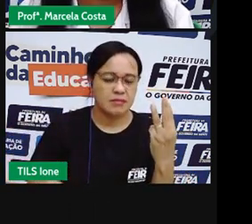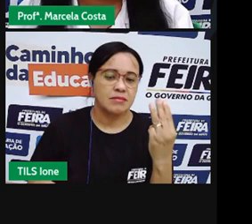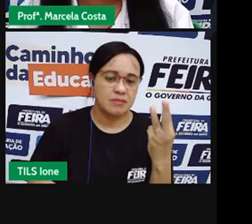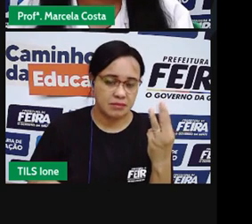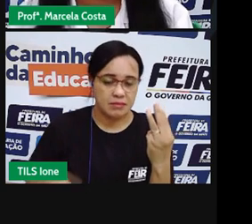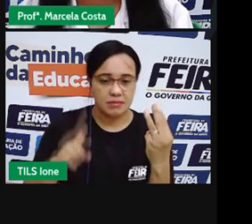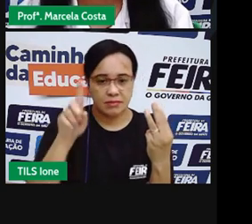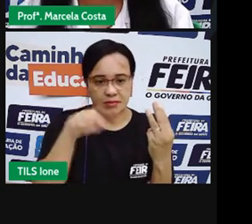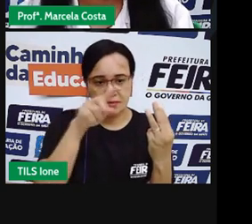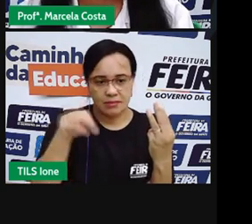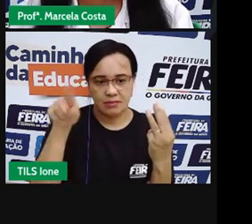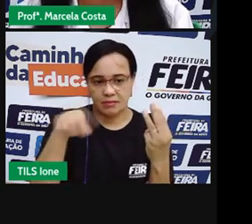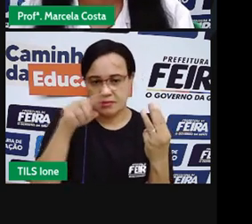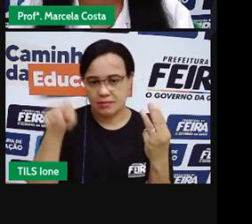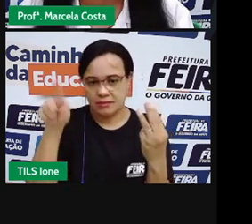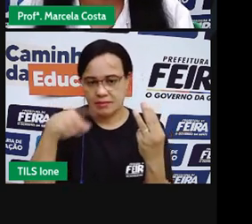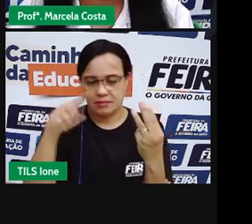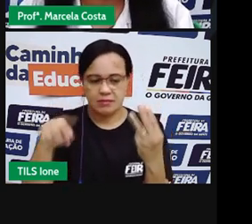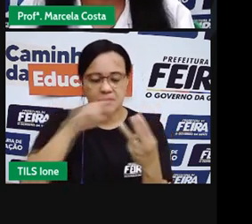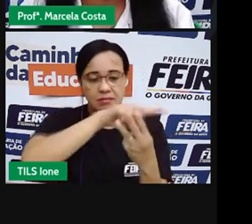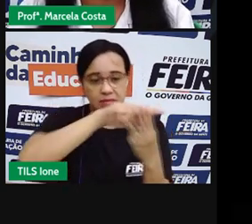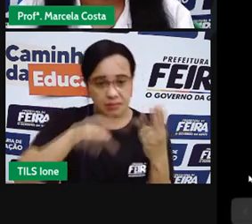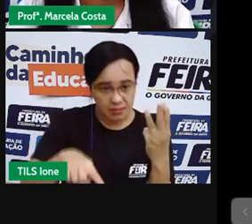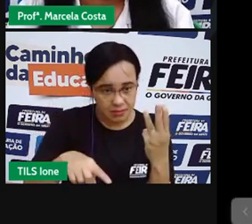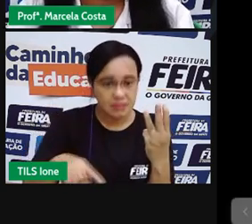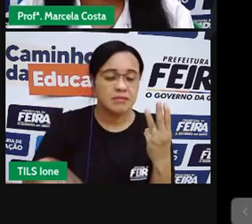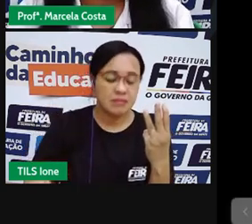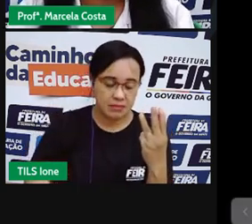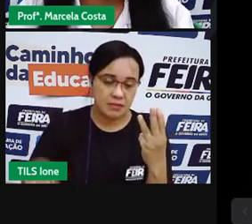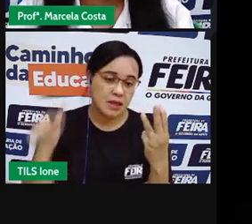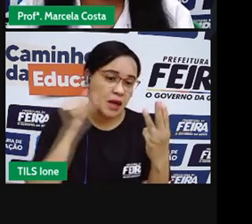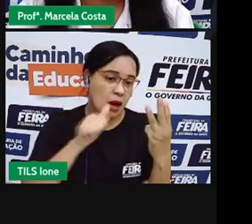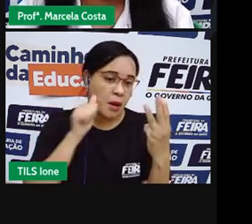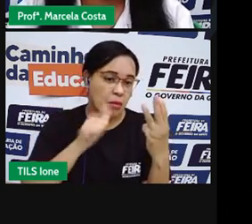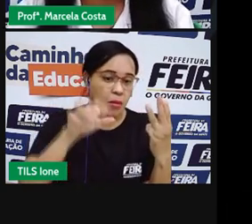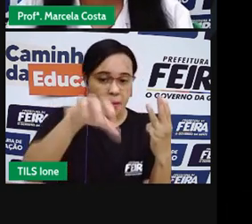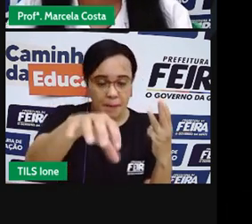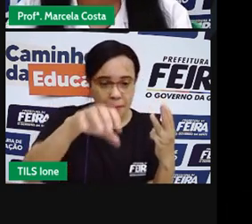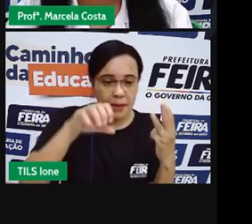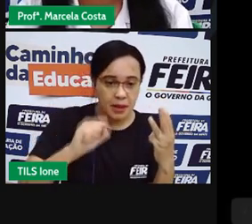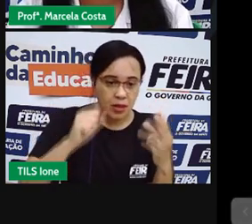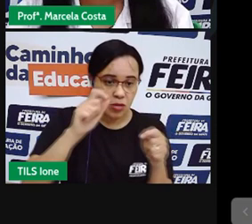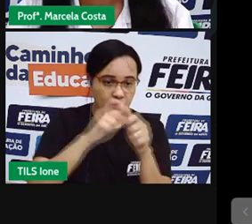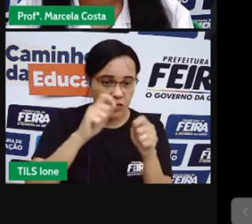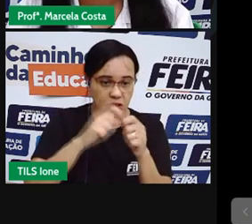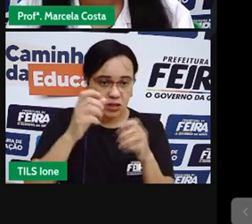Eu risquei ali os 3 ovos que a Dona Ana pegou. Vamos contar quantos ficaram?